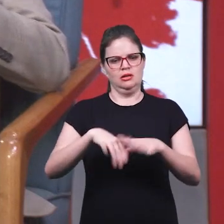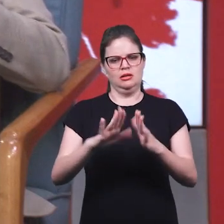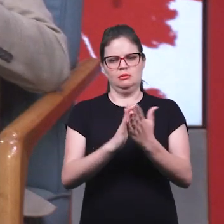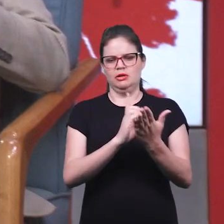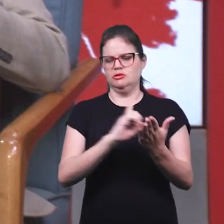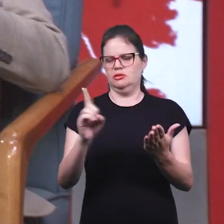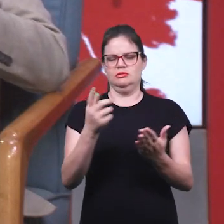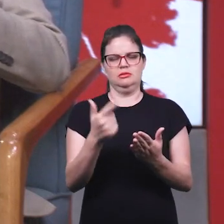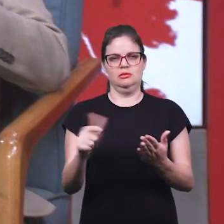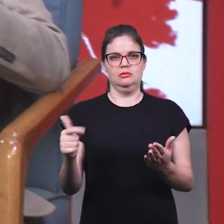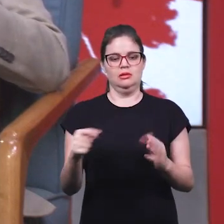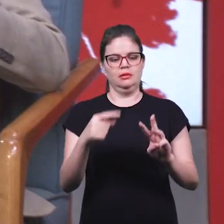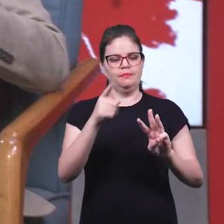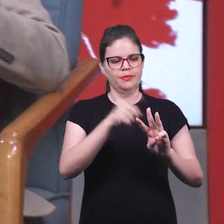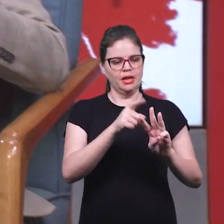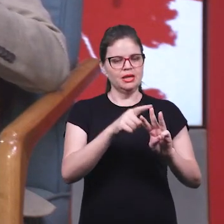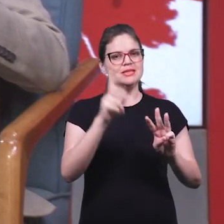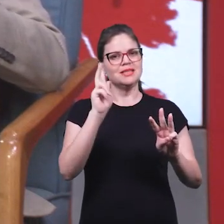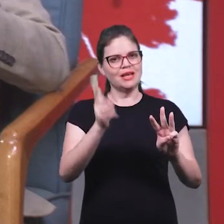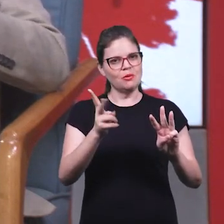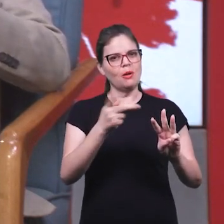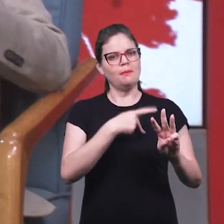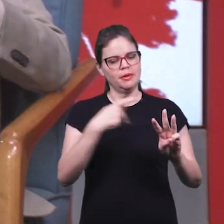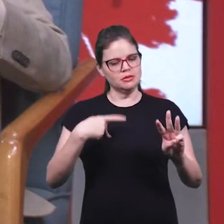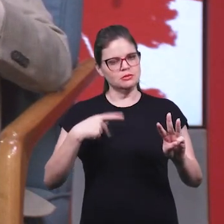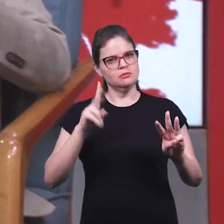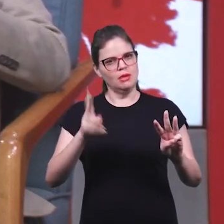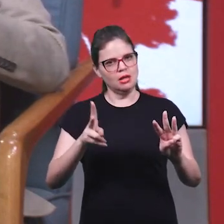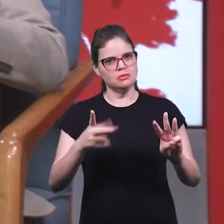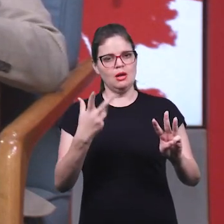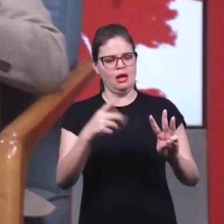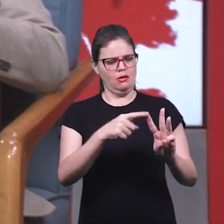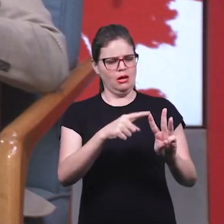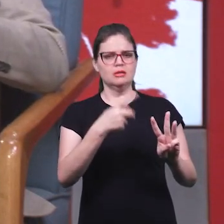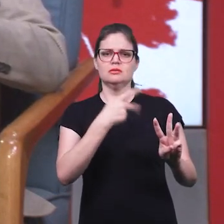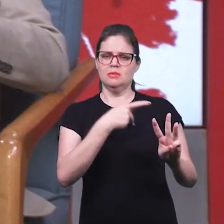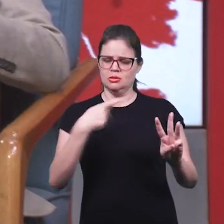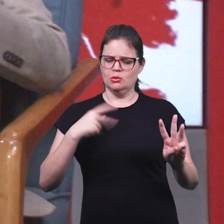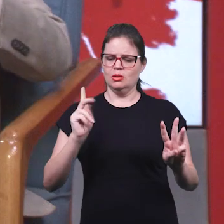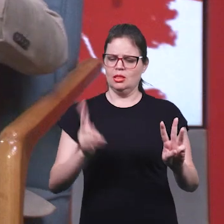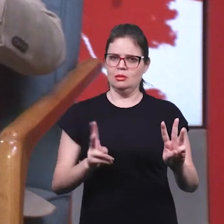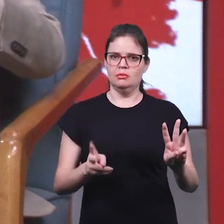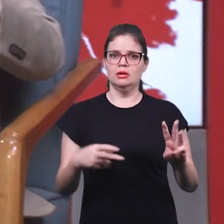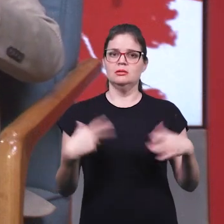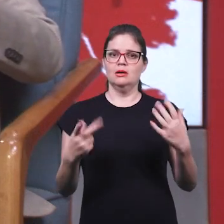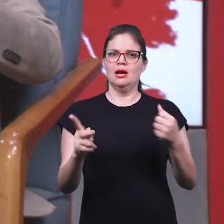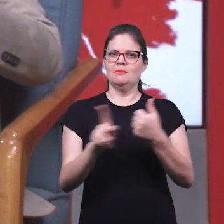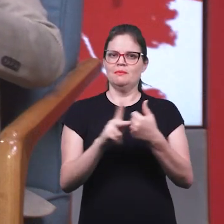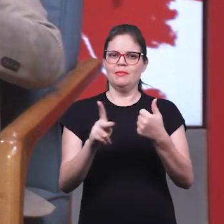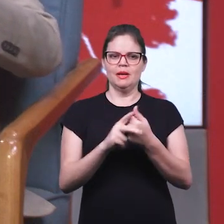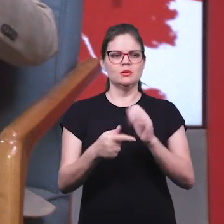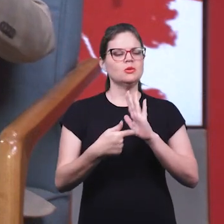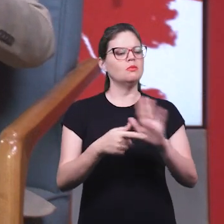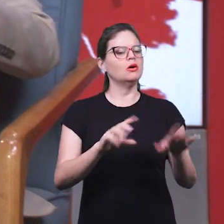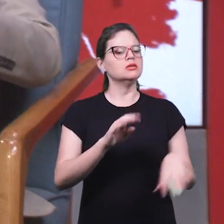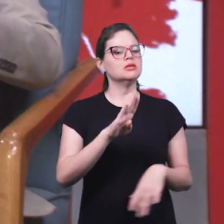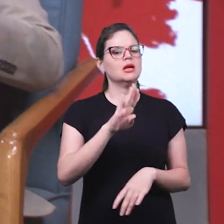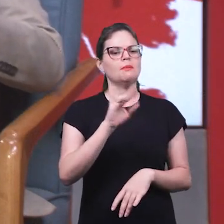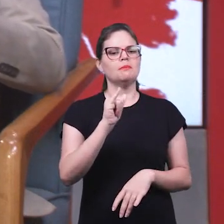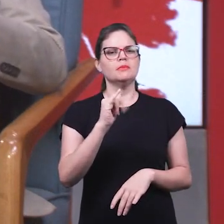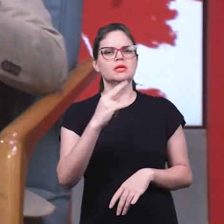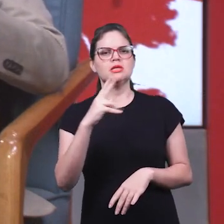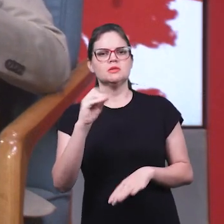mesma figura do pastor, como do bispo também. Pedro, nas suas cartas, chama a atenção do bispo e diz ao